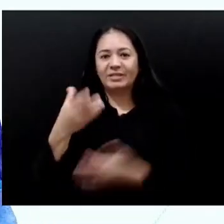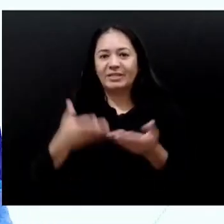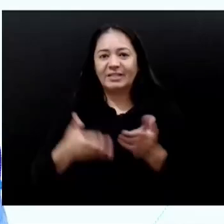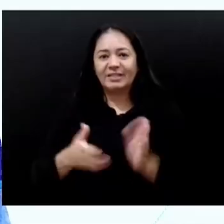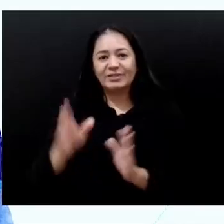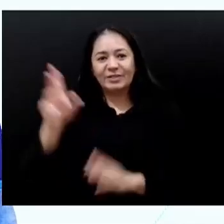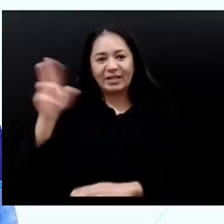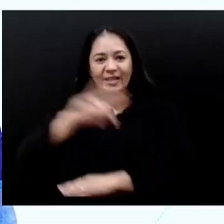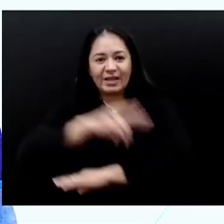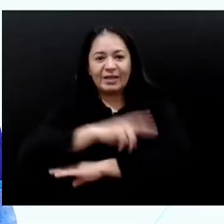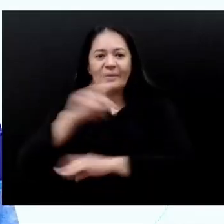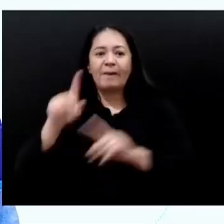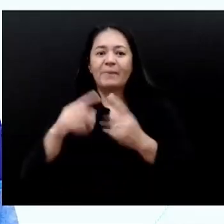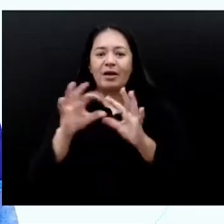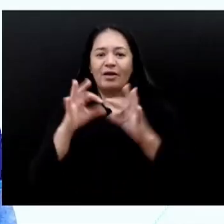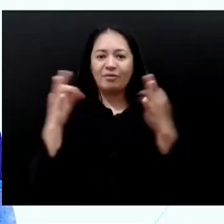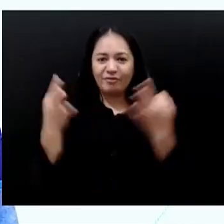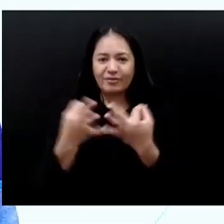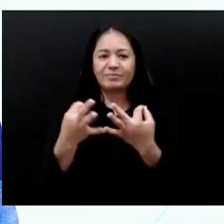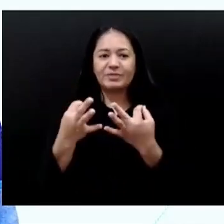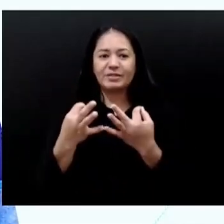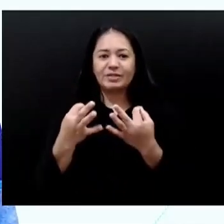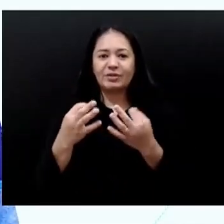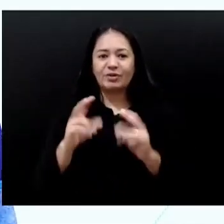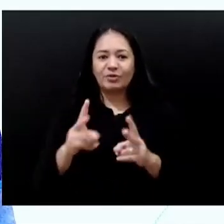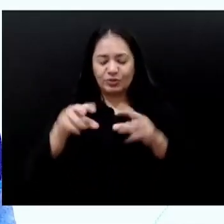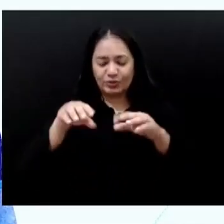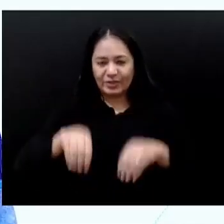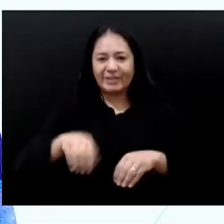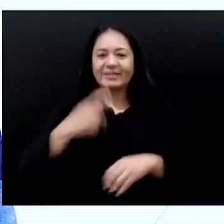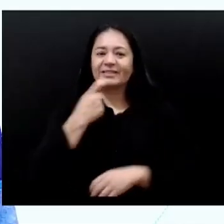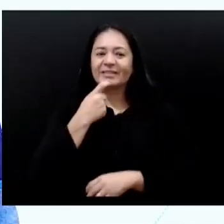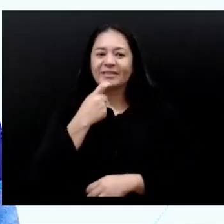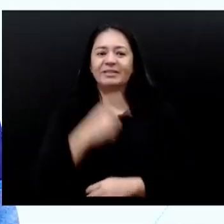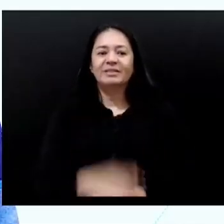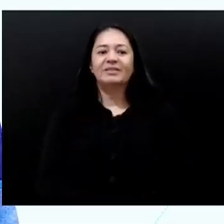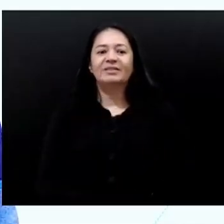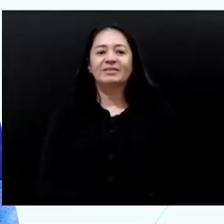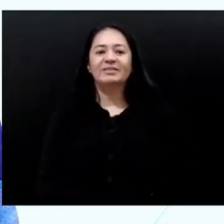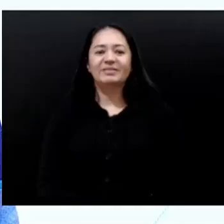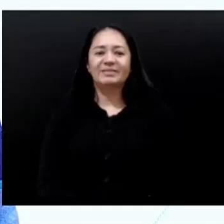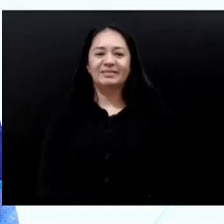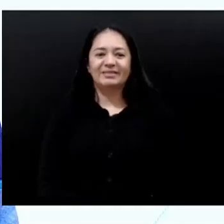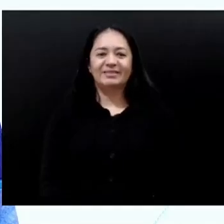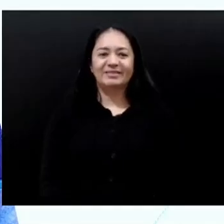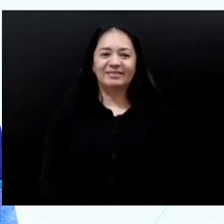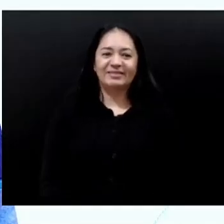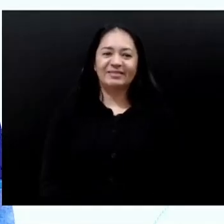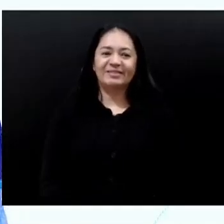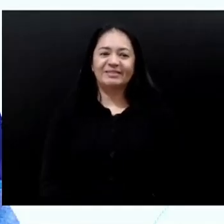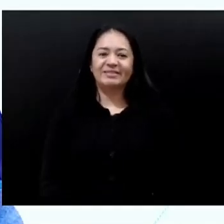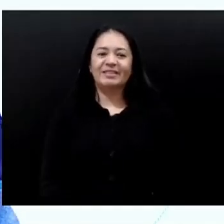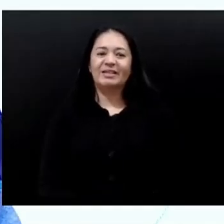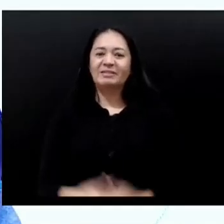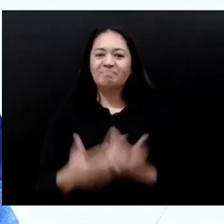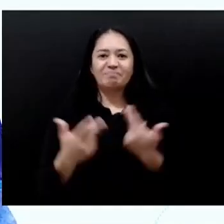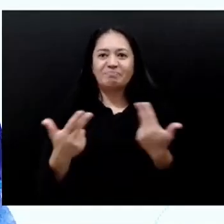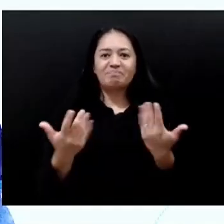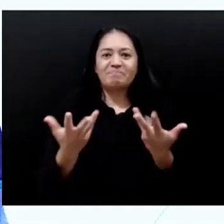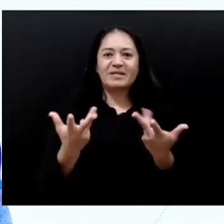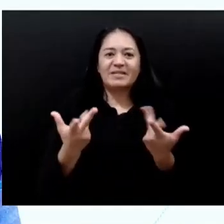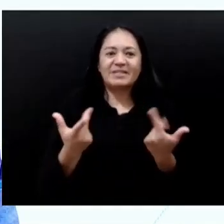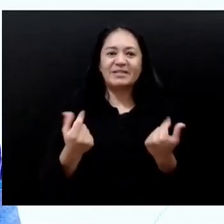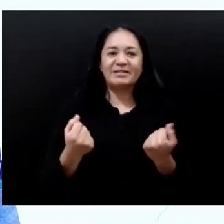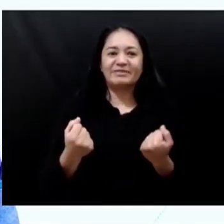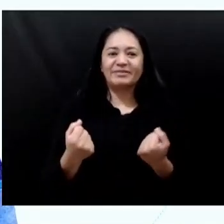dele se estabeleceu aqui, o Camilo Flose era chefe dessa oficina aqui, que é uma coisa realmente incrível. Acho que eu não tinha contado isso